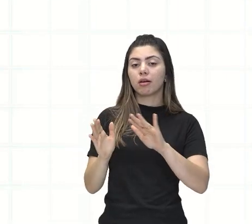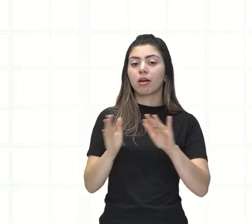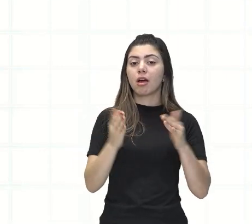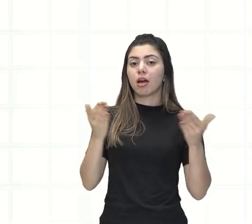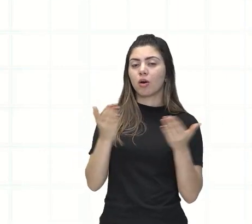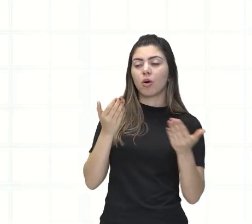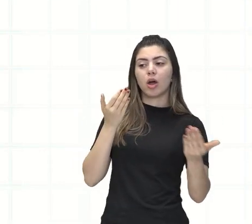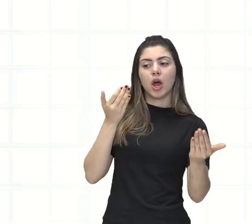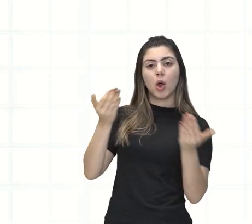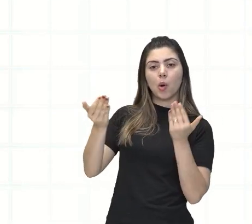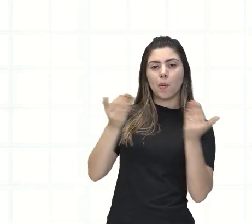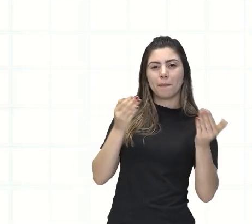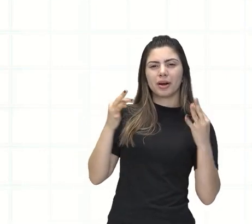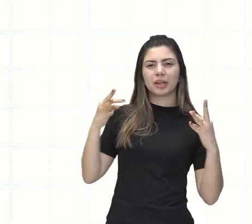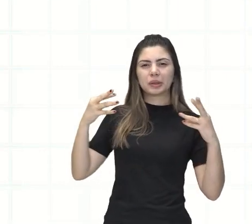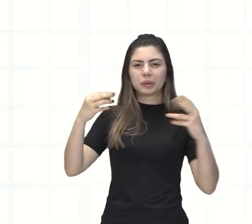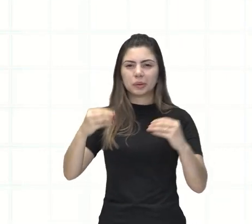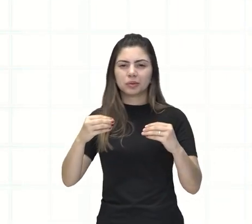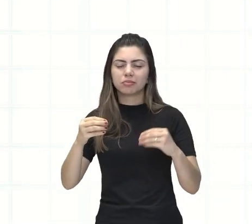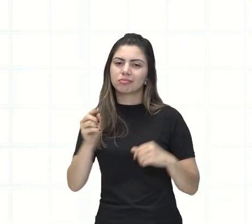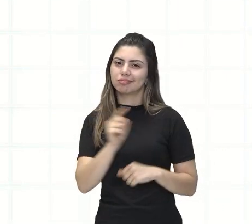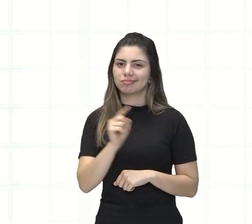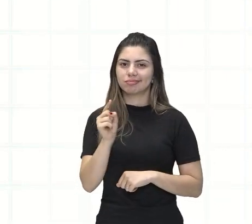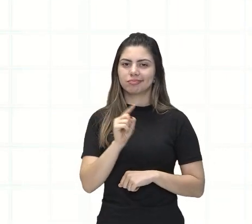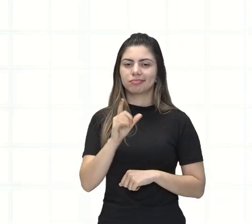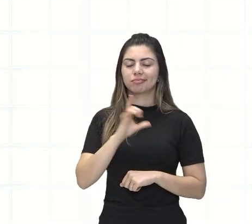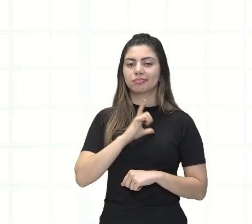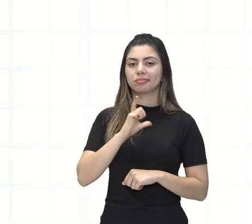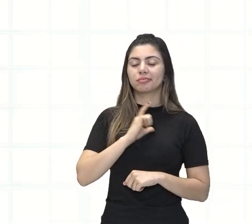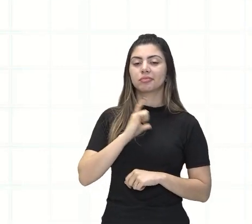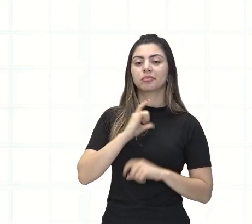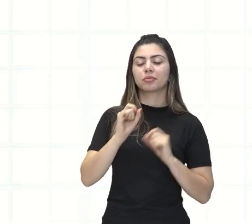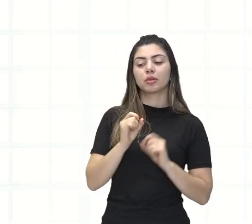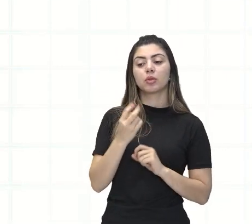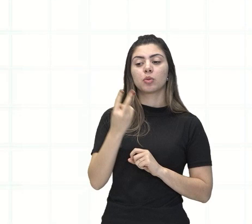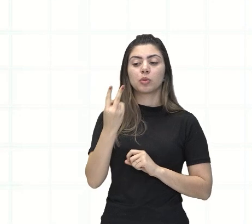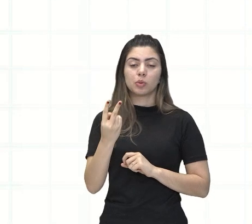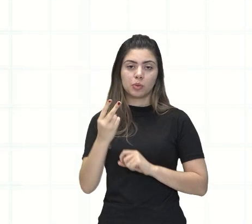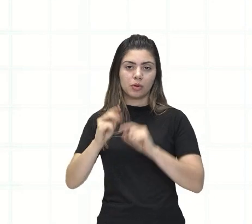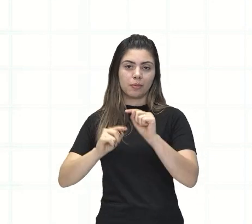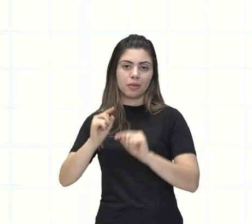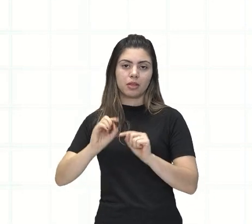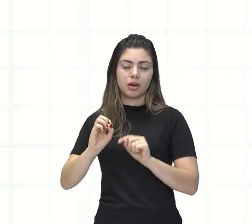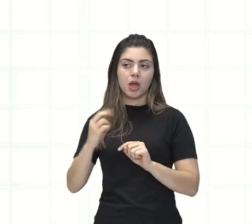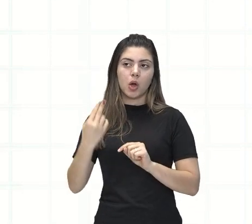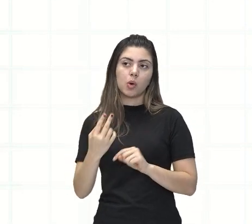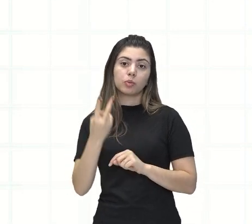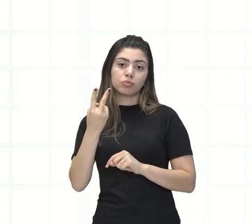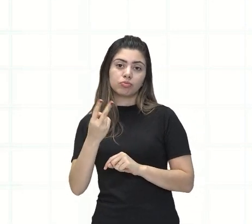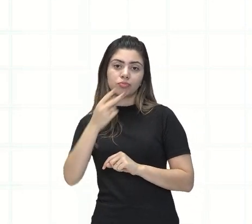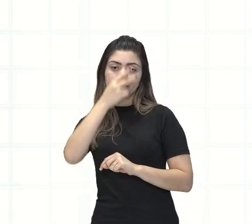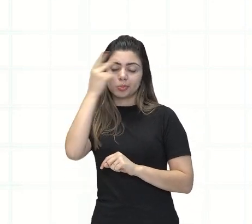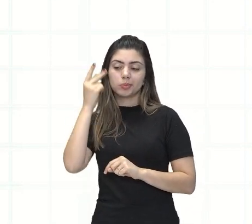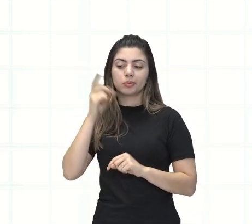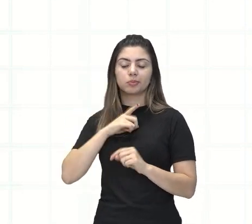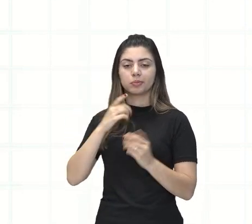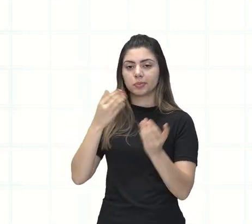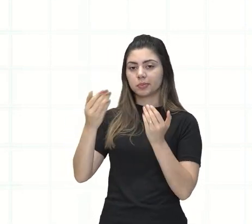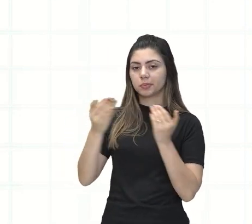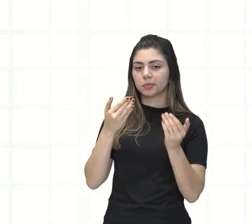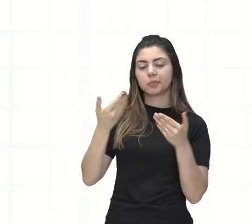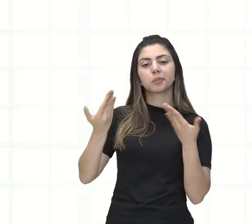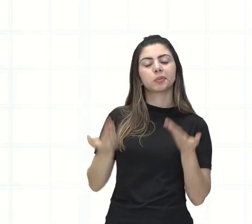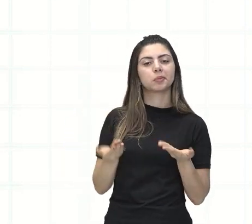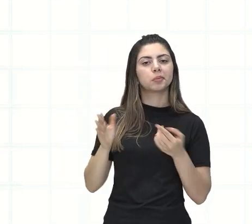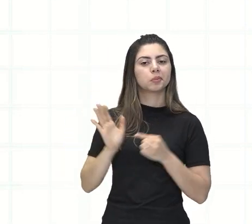estou comparando todo mundo ou todas as coisas. Eu estou comparando entre duas coisas ou duas pessoas, mostrando